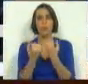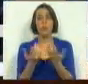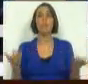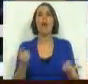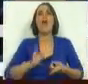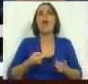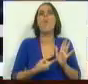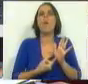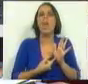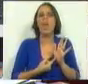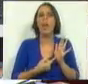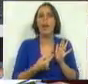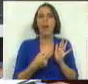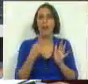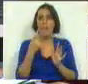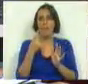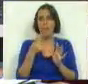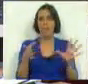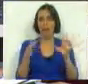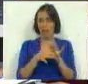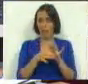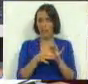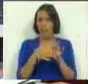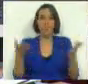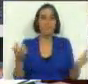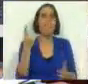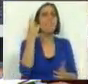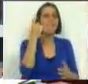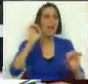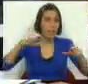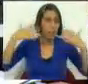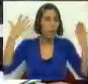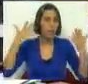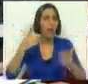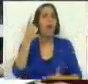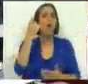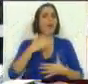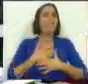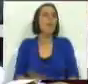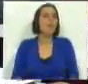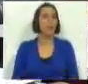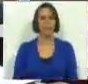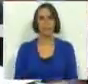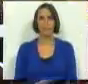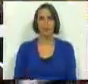que é, Sr. Ministro? Falta de urgência social, Sr. Ministro? Falta de prioridade ou falta de vontade?